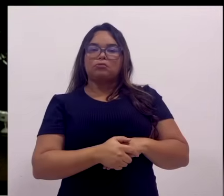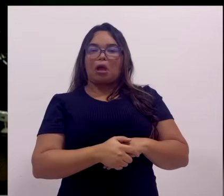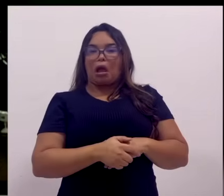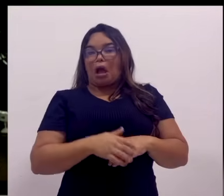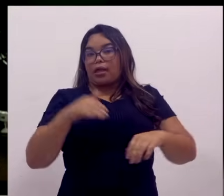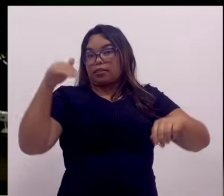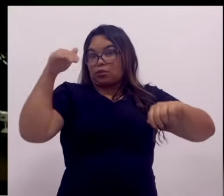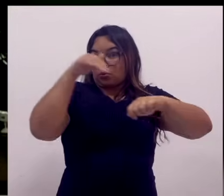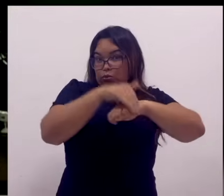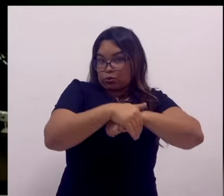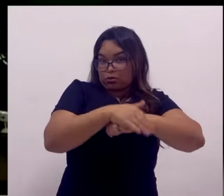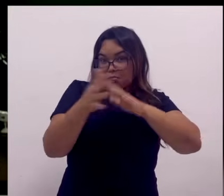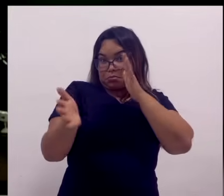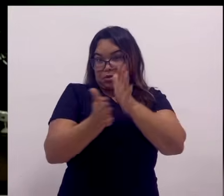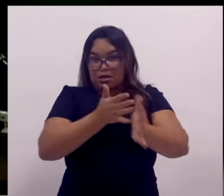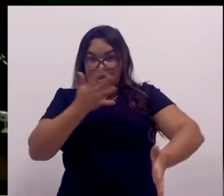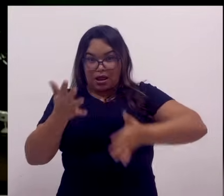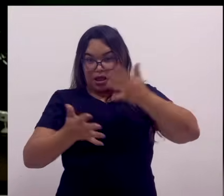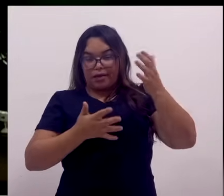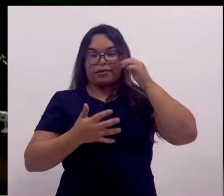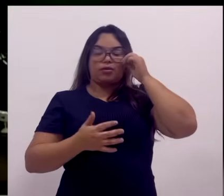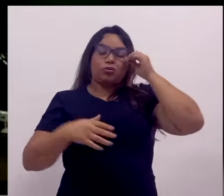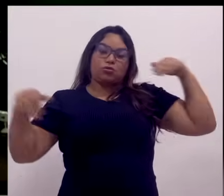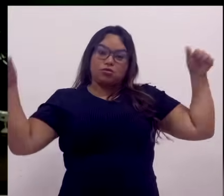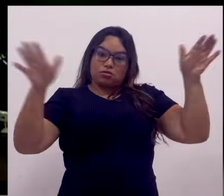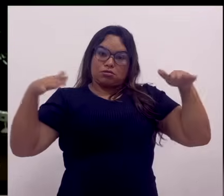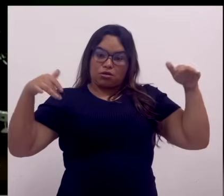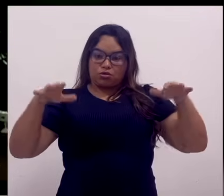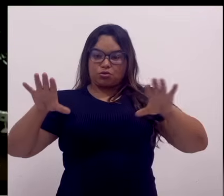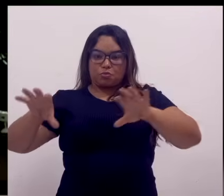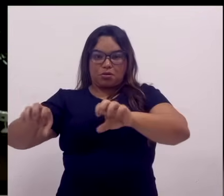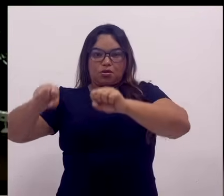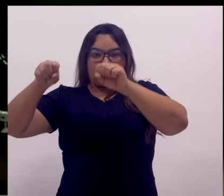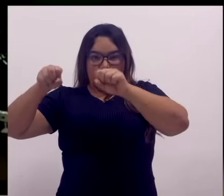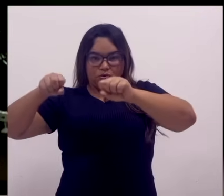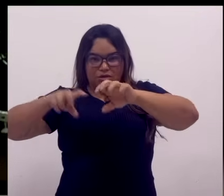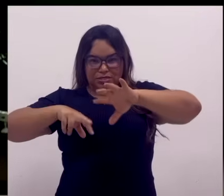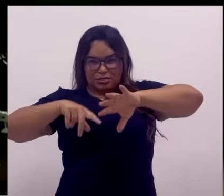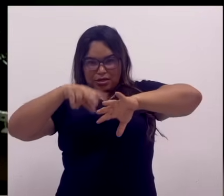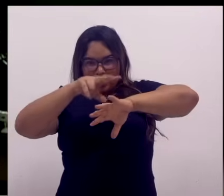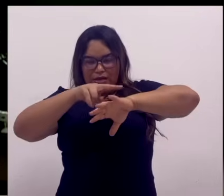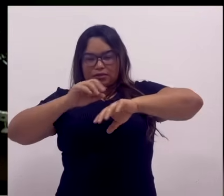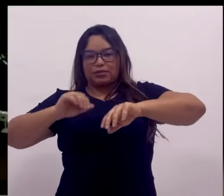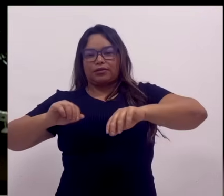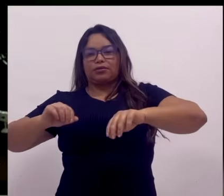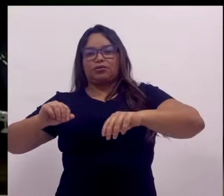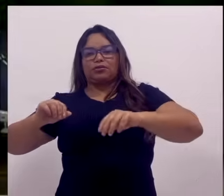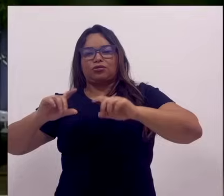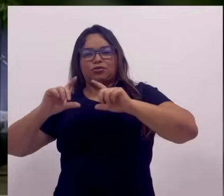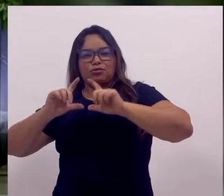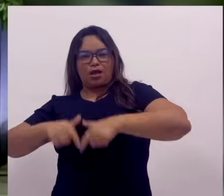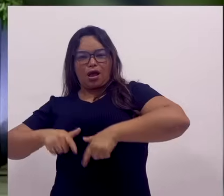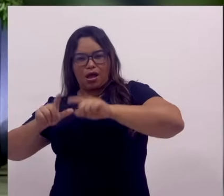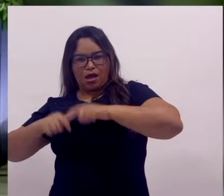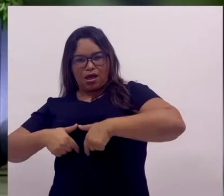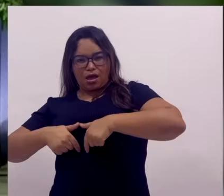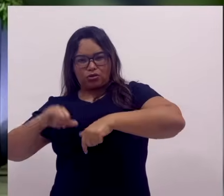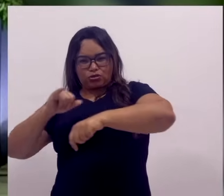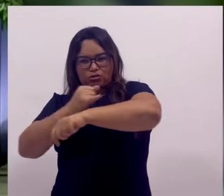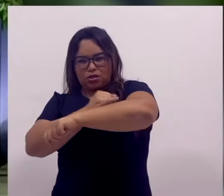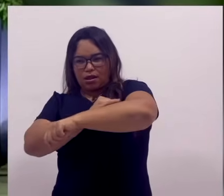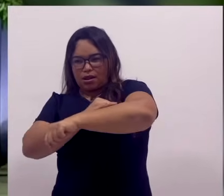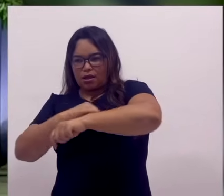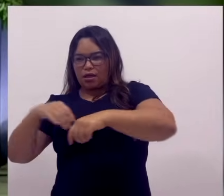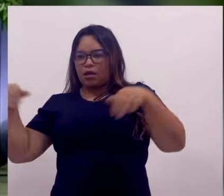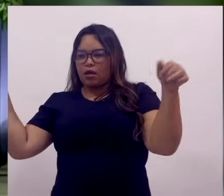pegaram esta escada em Jerusalém e a trouxeram para Roma. Assim ela deve ter chegado ali. E fizeram esta catedral ao